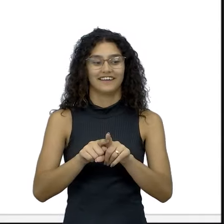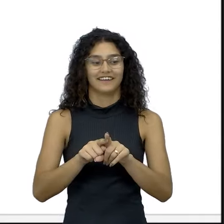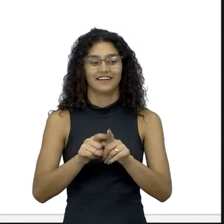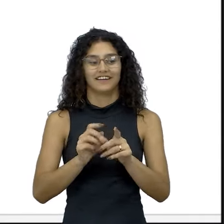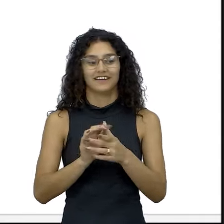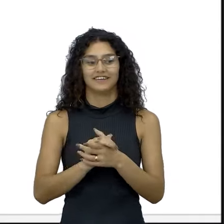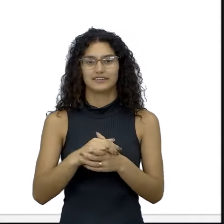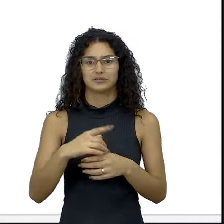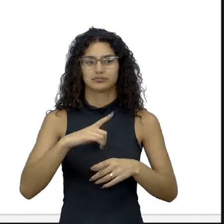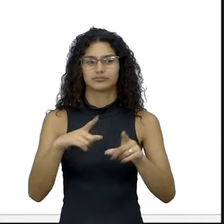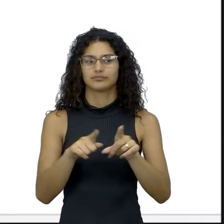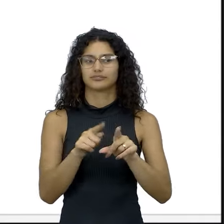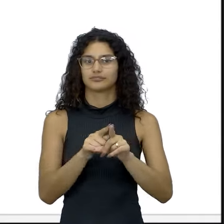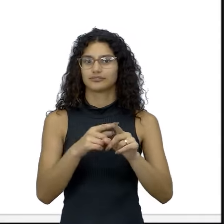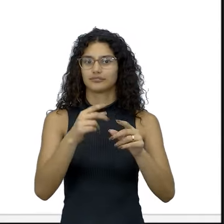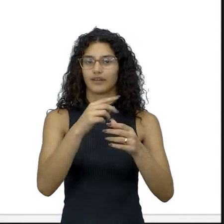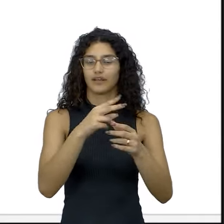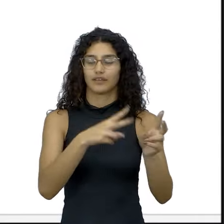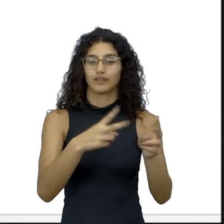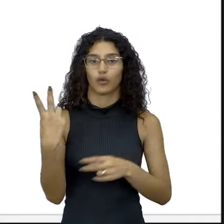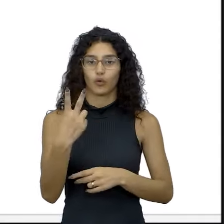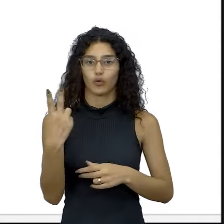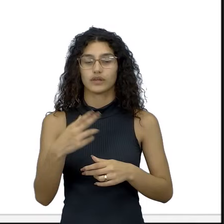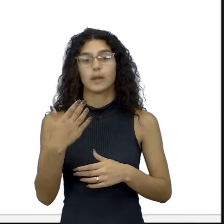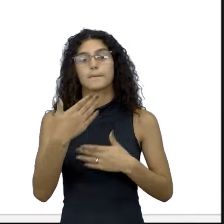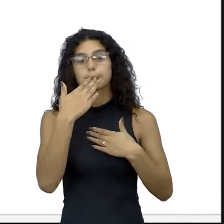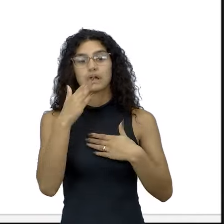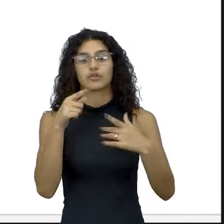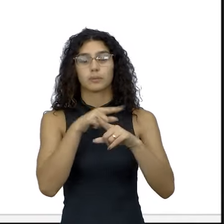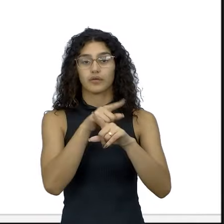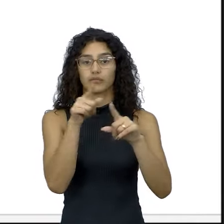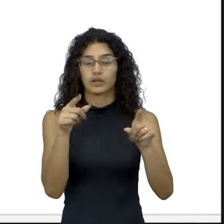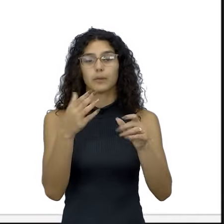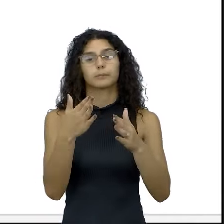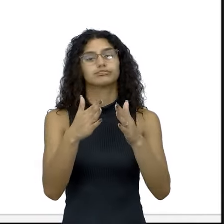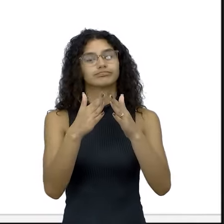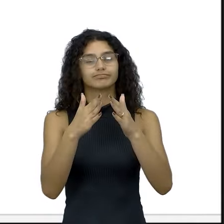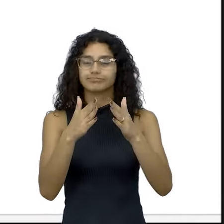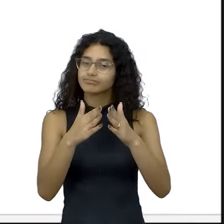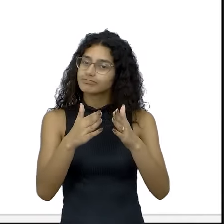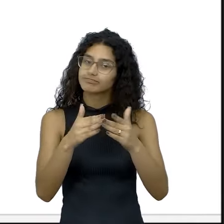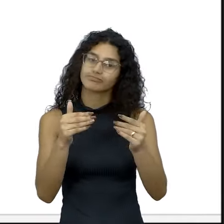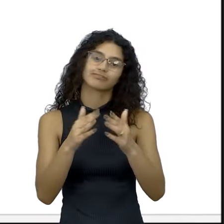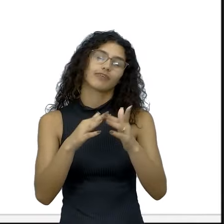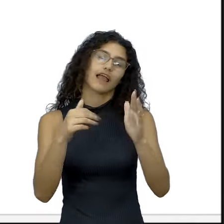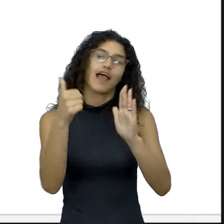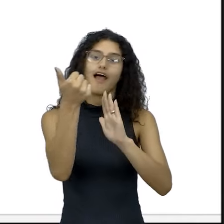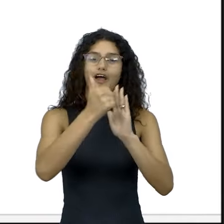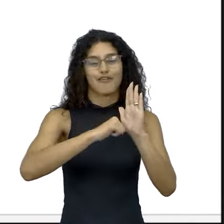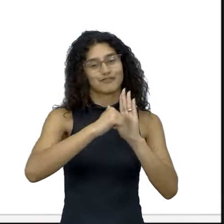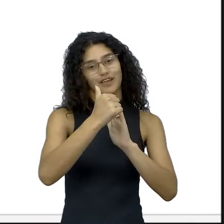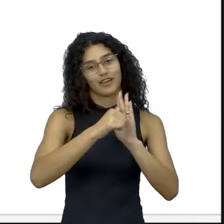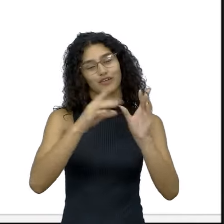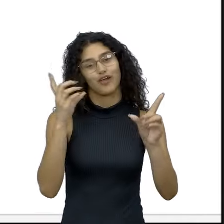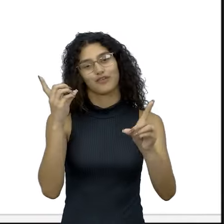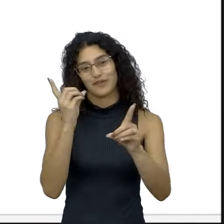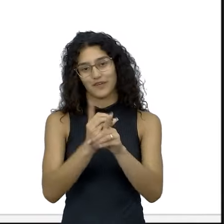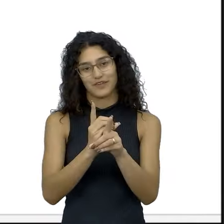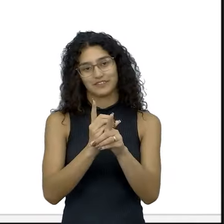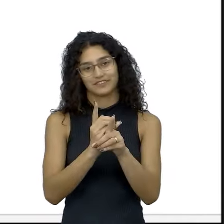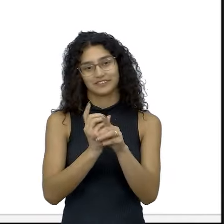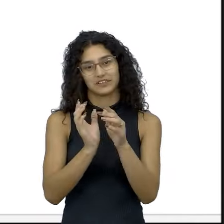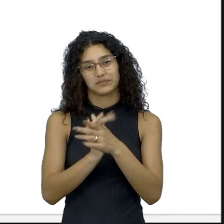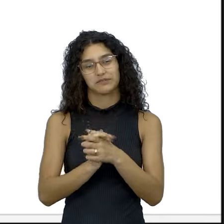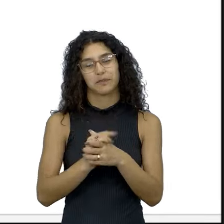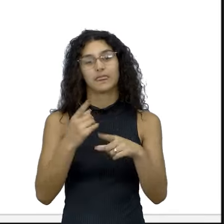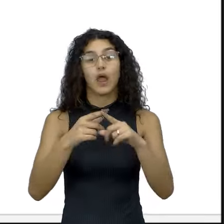aí trabalhando com a sequência didática 2. Eu peço para vocês que, por favor, avaliem o nosso encontro por meio